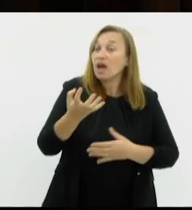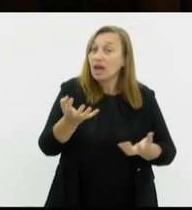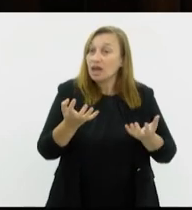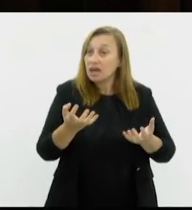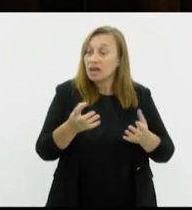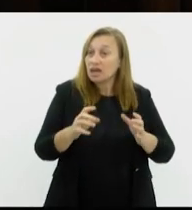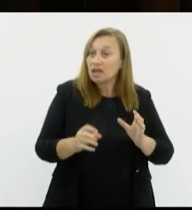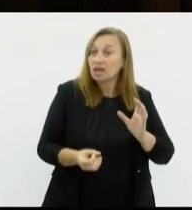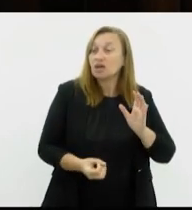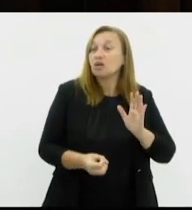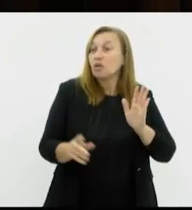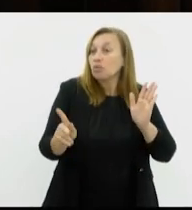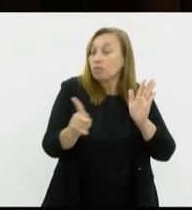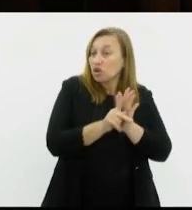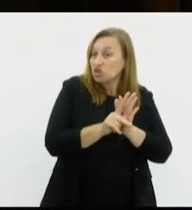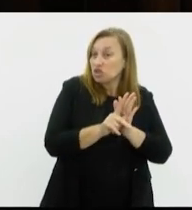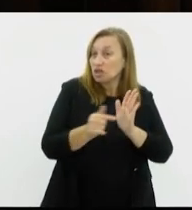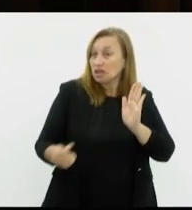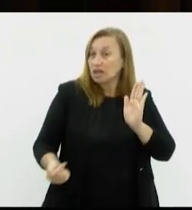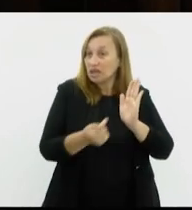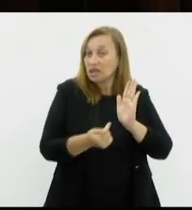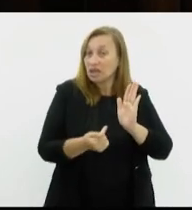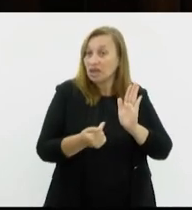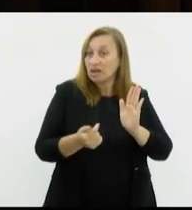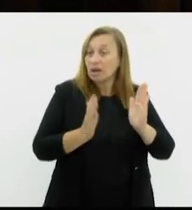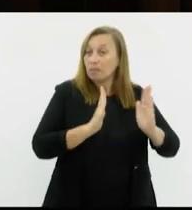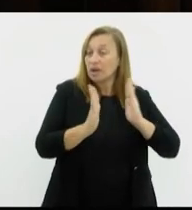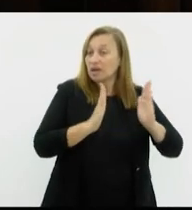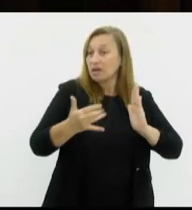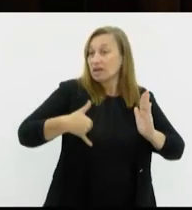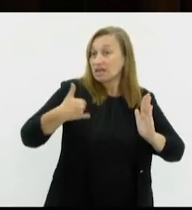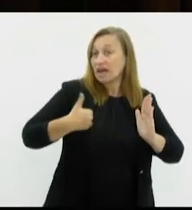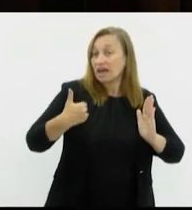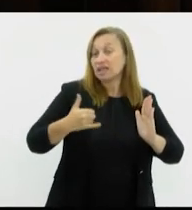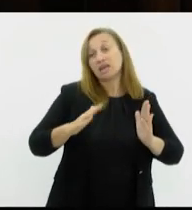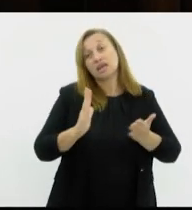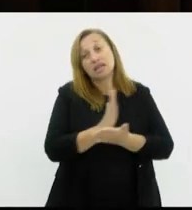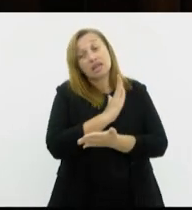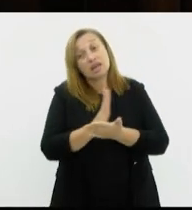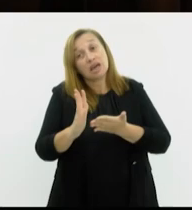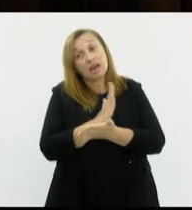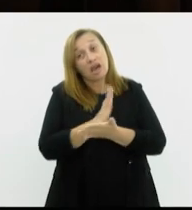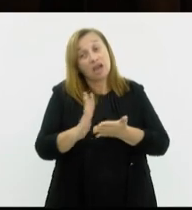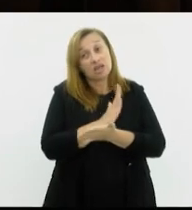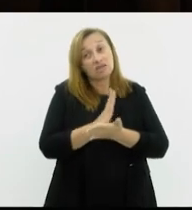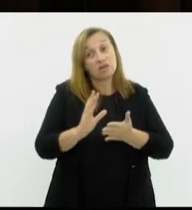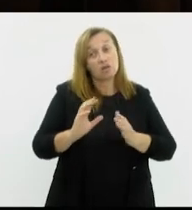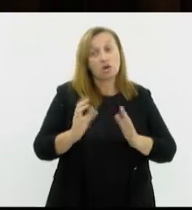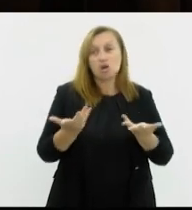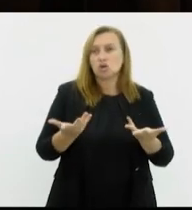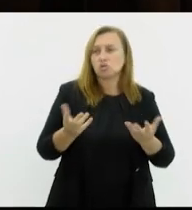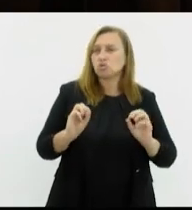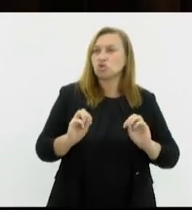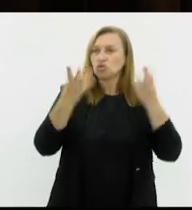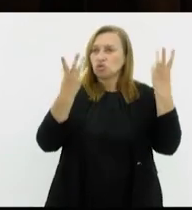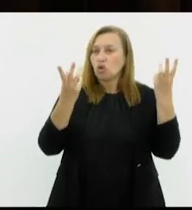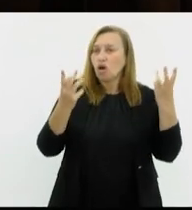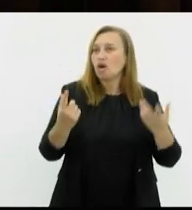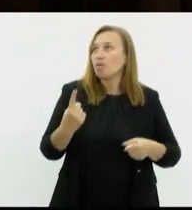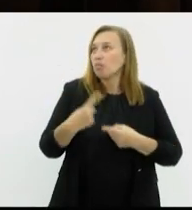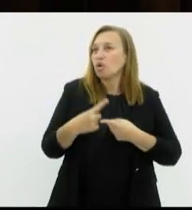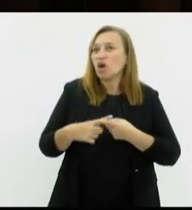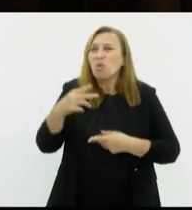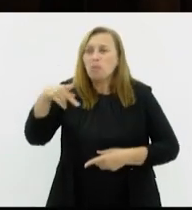uma classificação etária em eventos públicos, porque o pai não é obrigado a saber que a Madonna vai